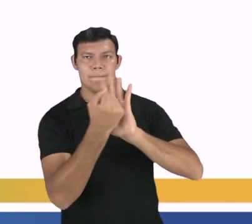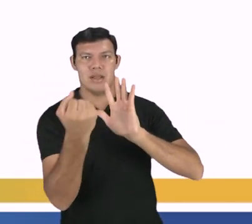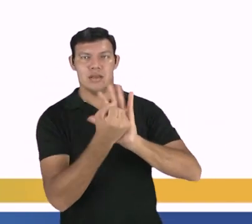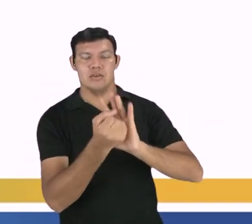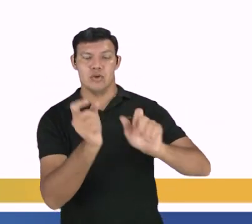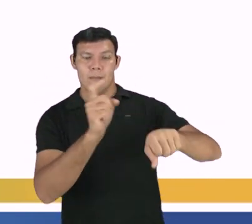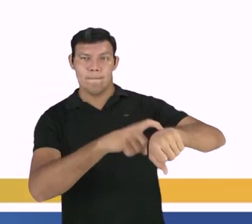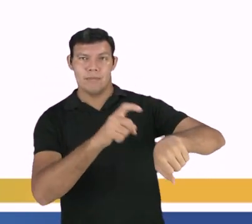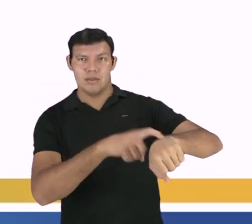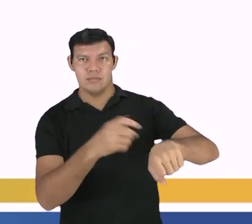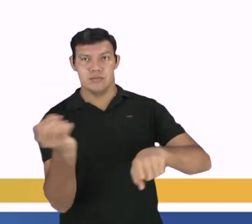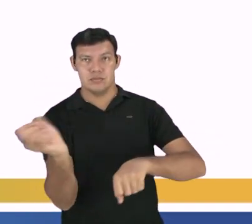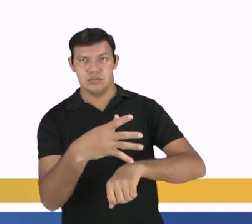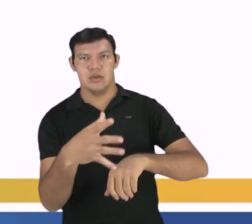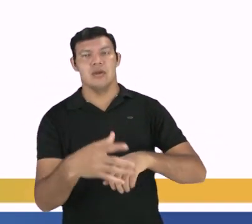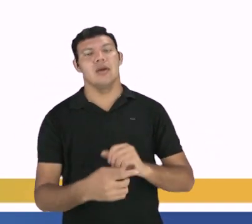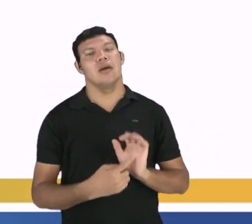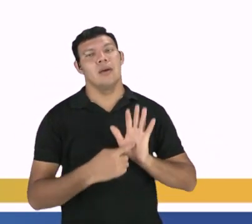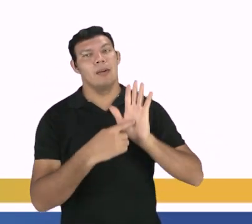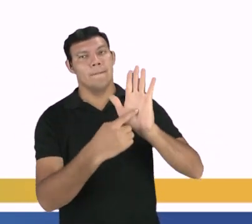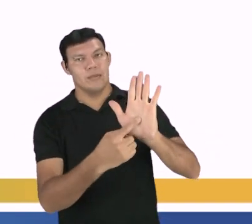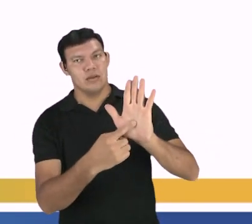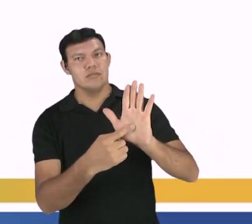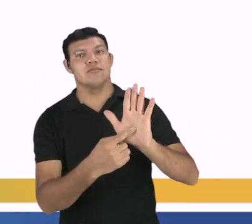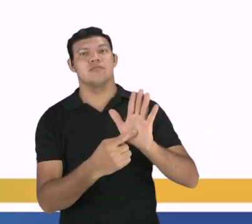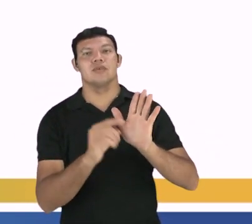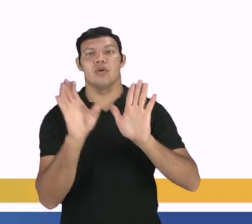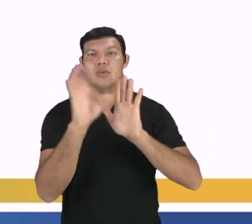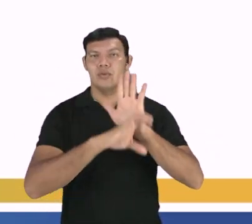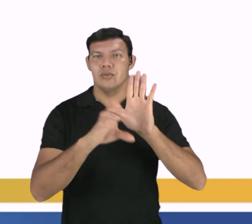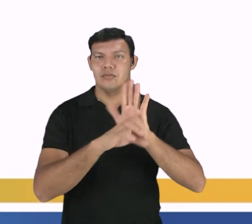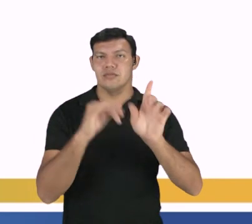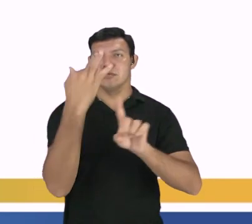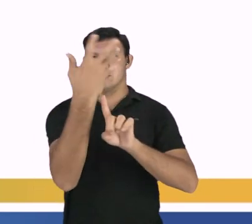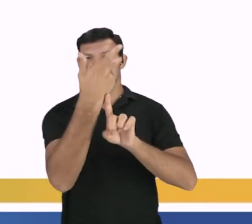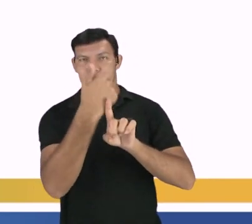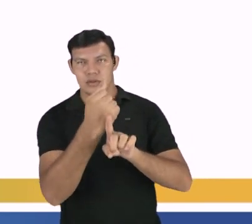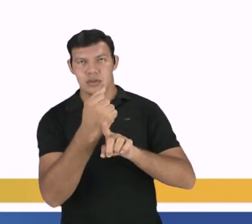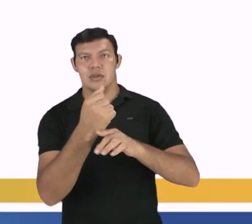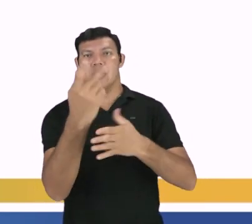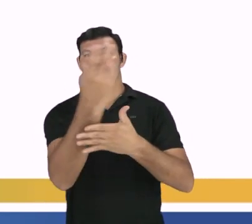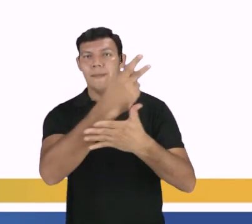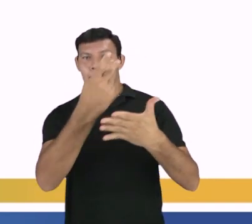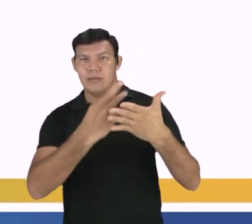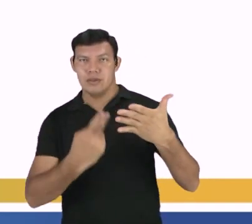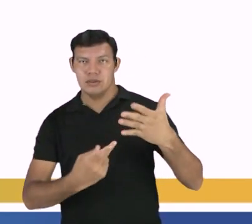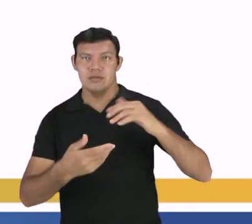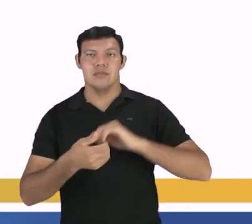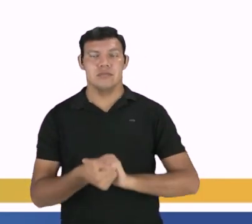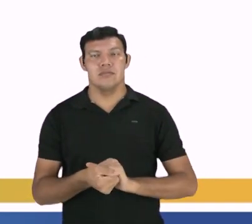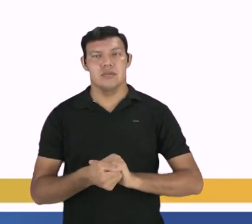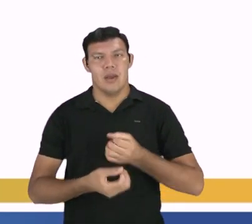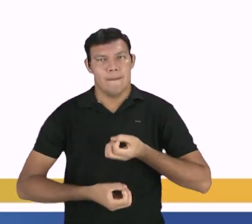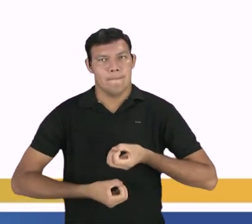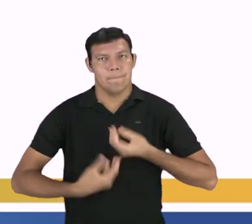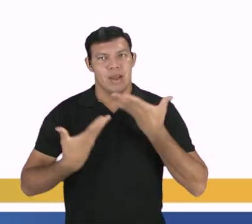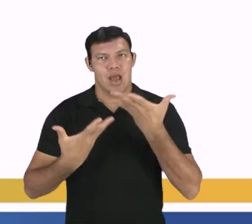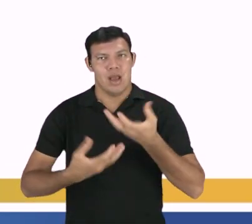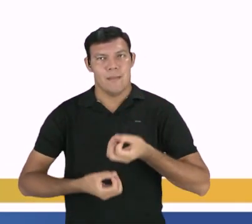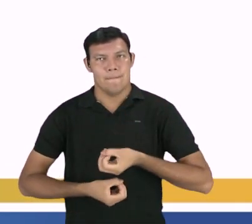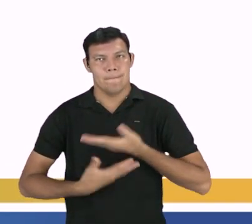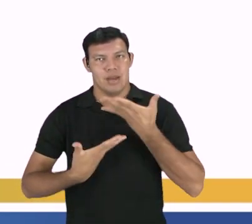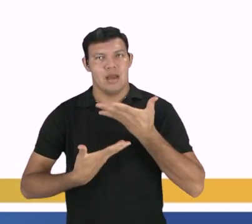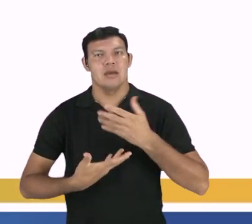nova época ao apresentar novas ideias, conceitos artísticos, como a poesia feita através da declamação. Aí